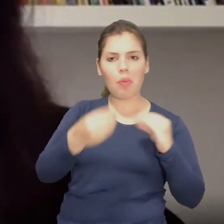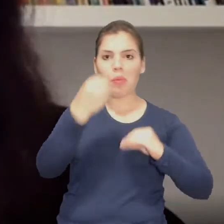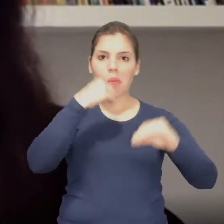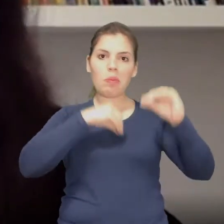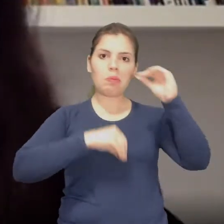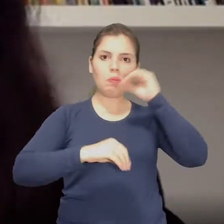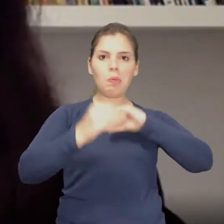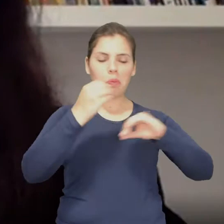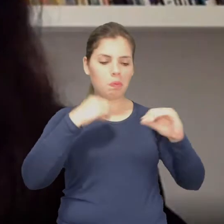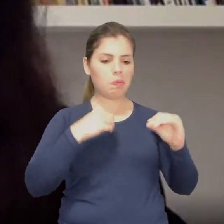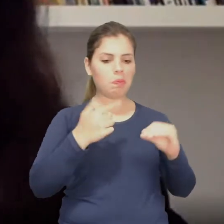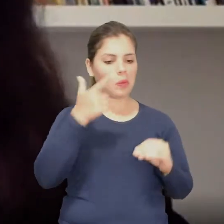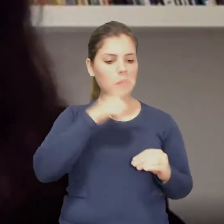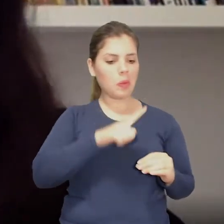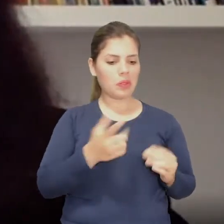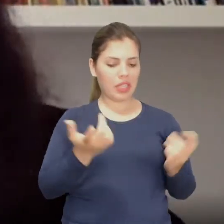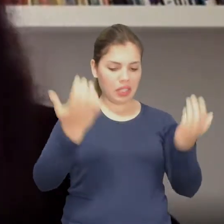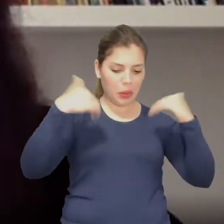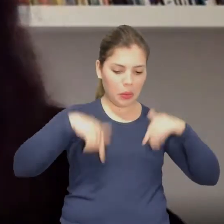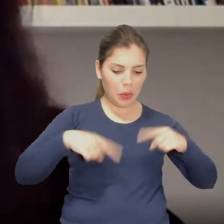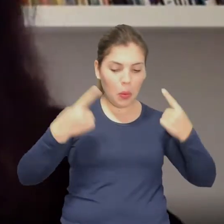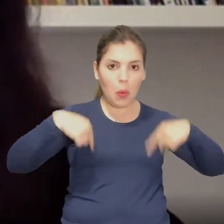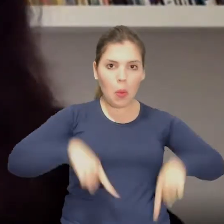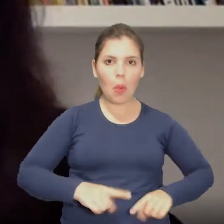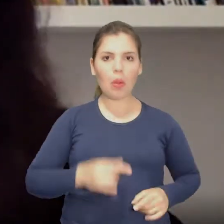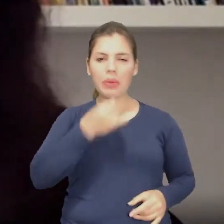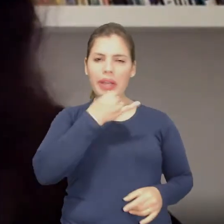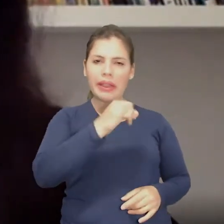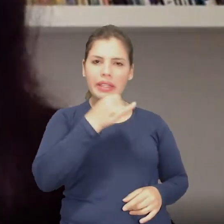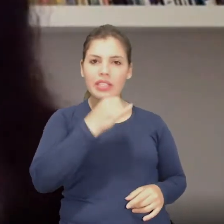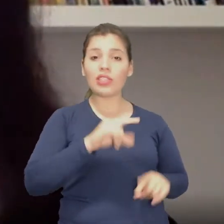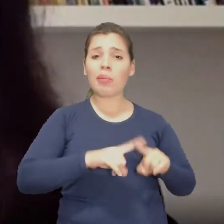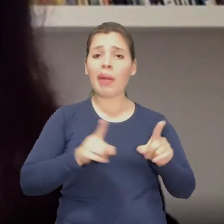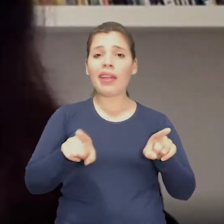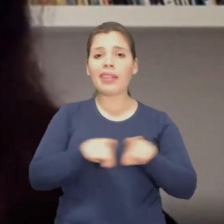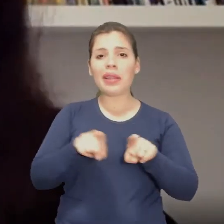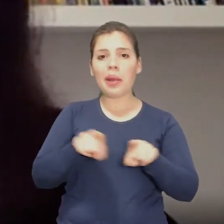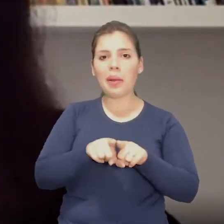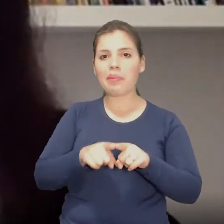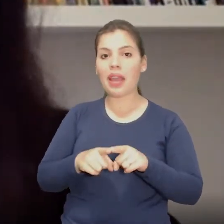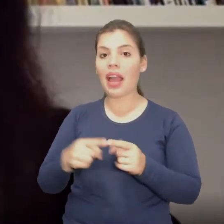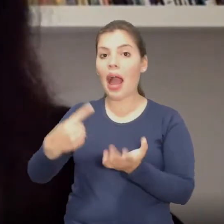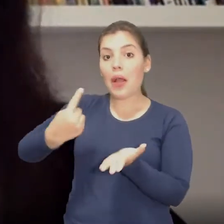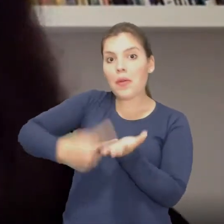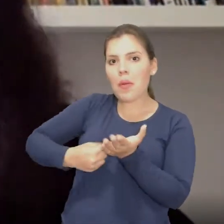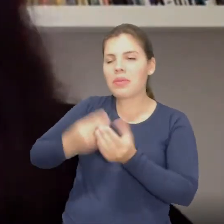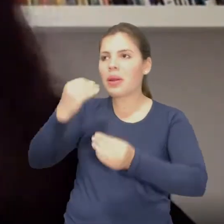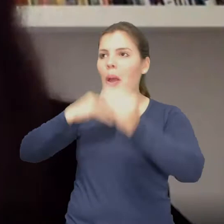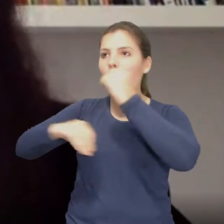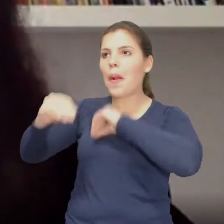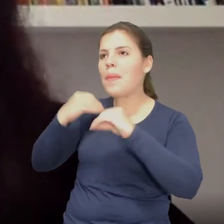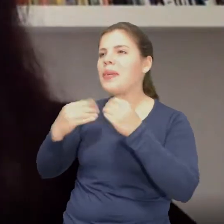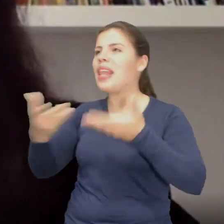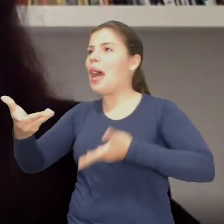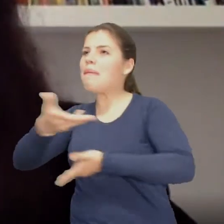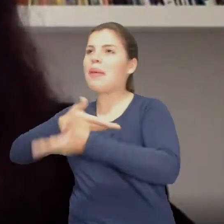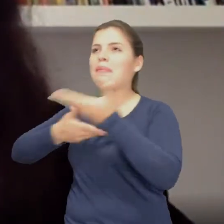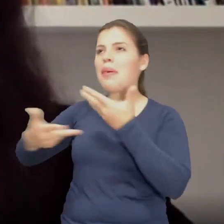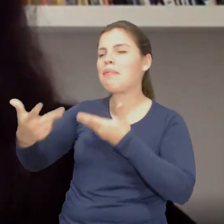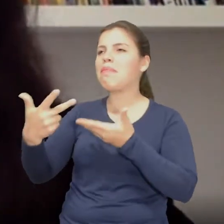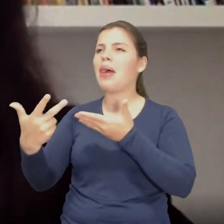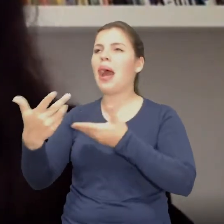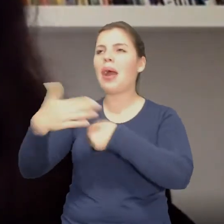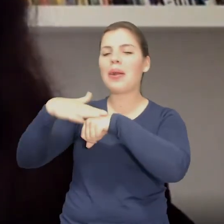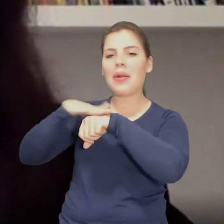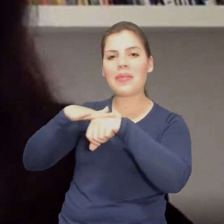nos nutrir do ponto de vista de energia, nem de nutrientes, mas também para socializar, para ter prazer, né? Comer é bom. Depois de